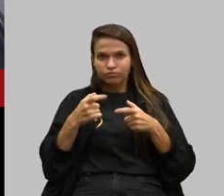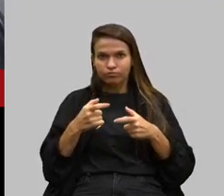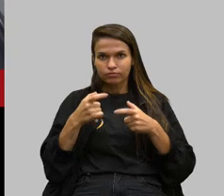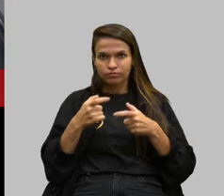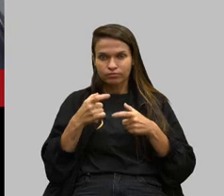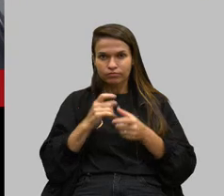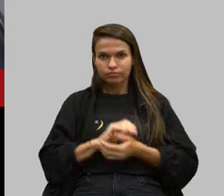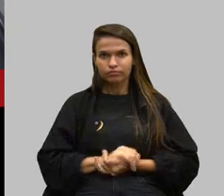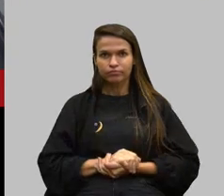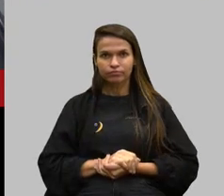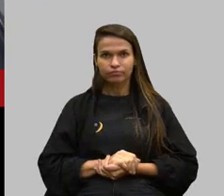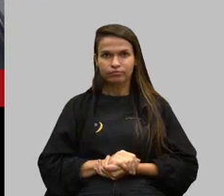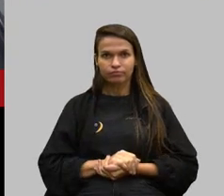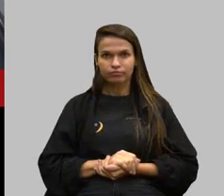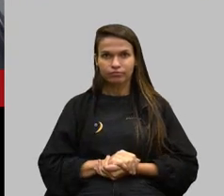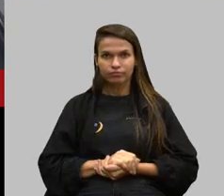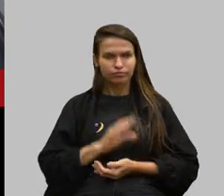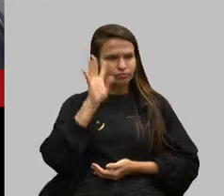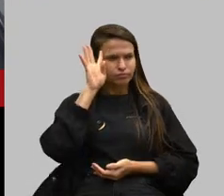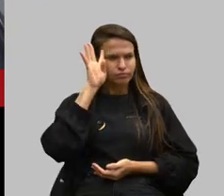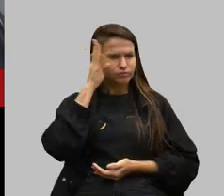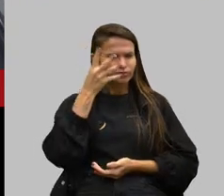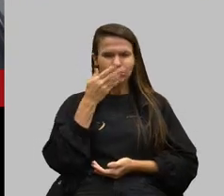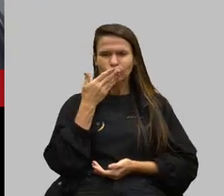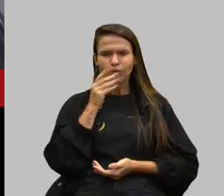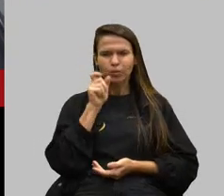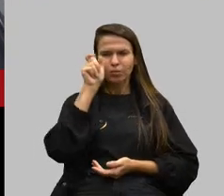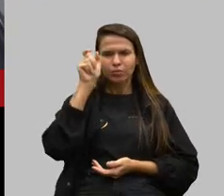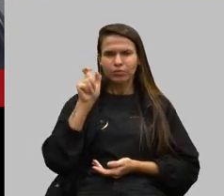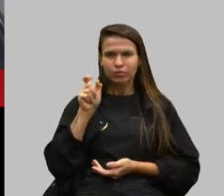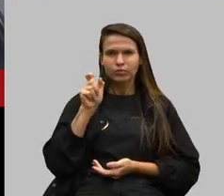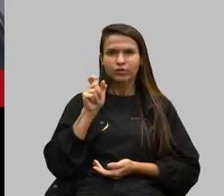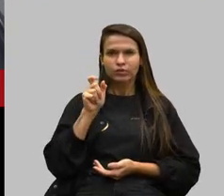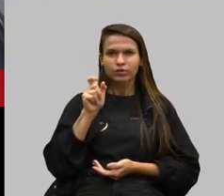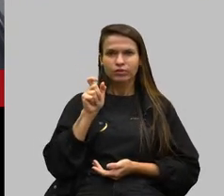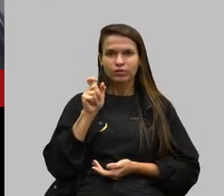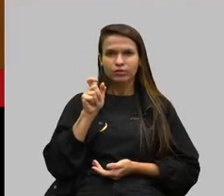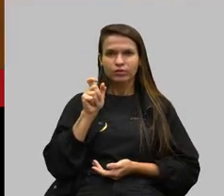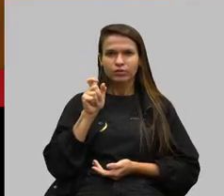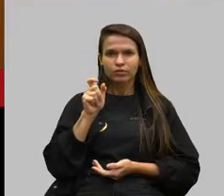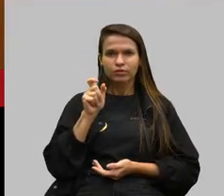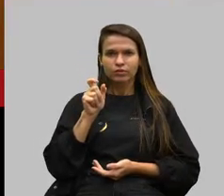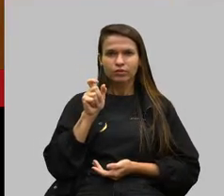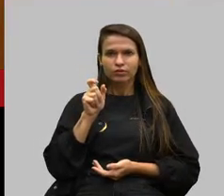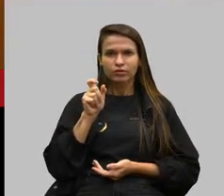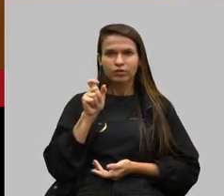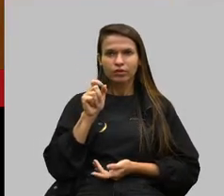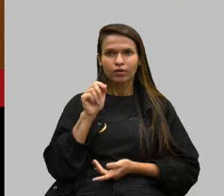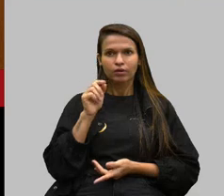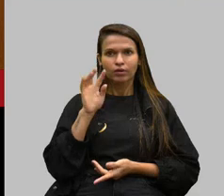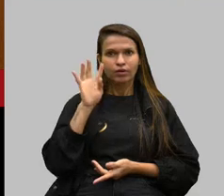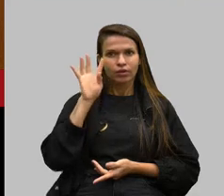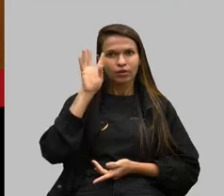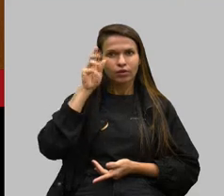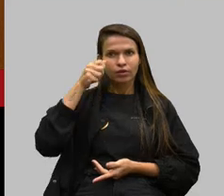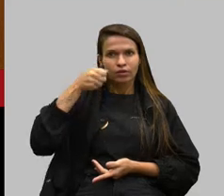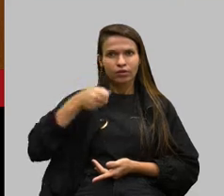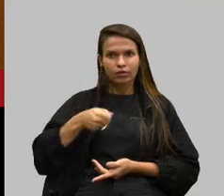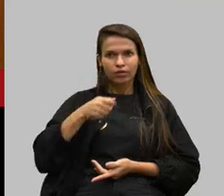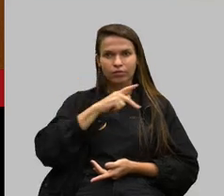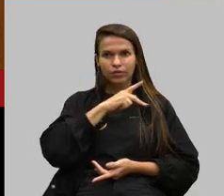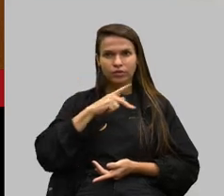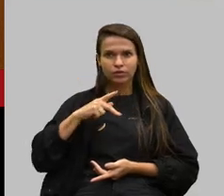lugar decisão de quem Deputado João Magal Fala no microfone por favor essa decisão não foi do presidente da Comissão foi presidente da